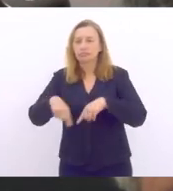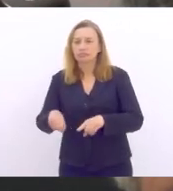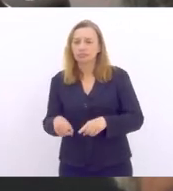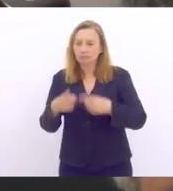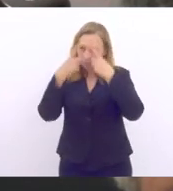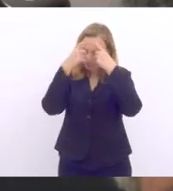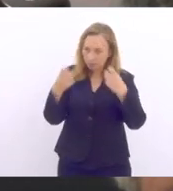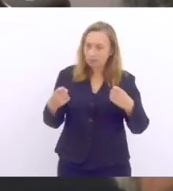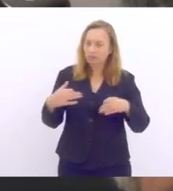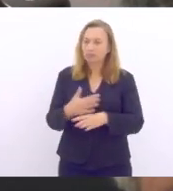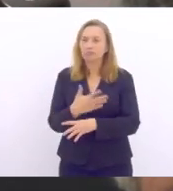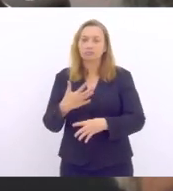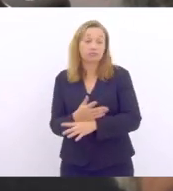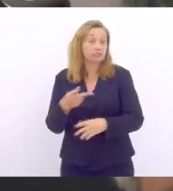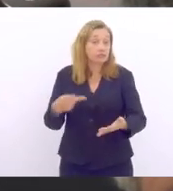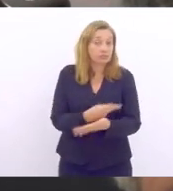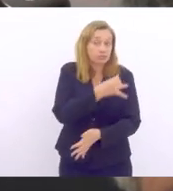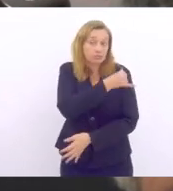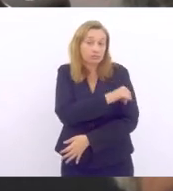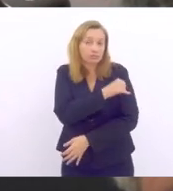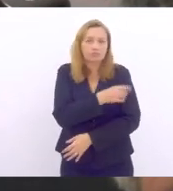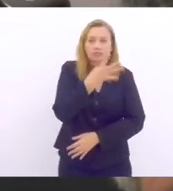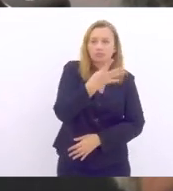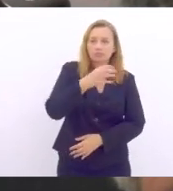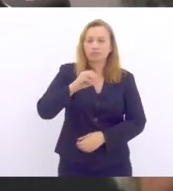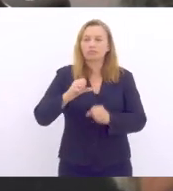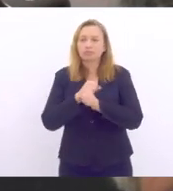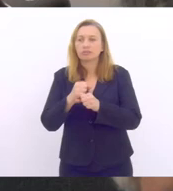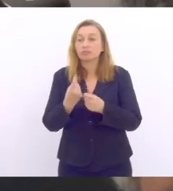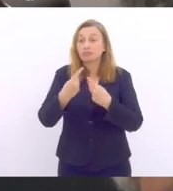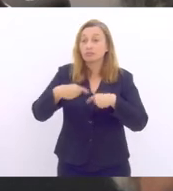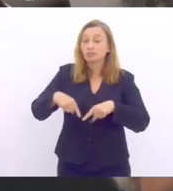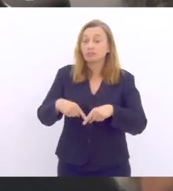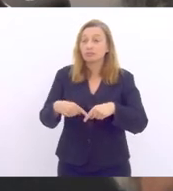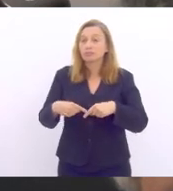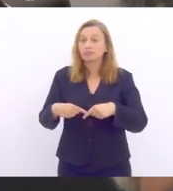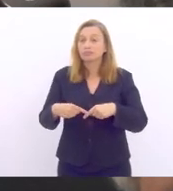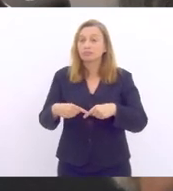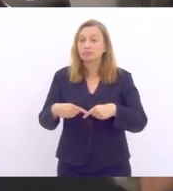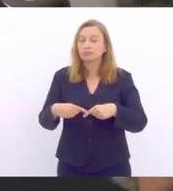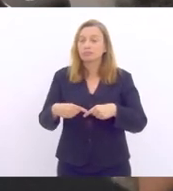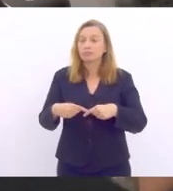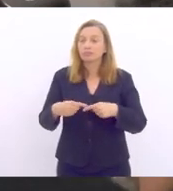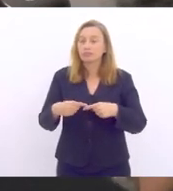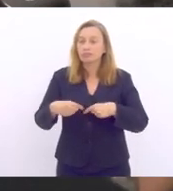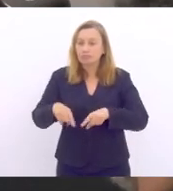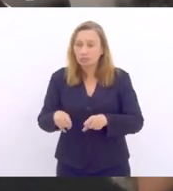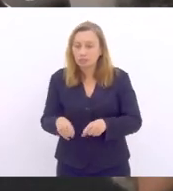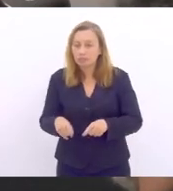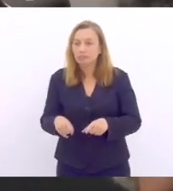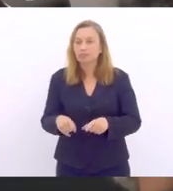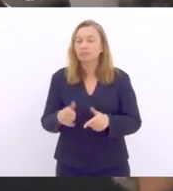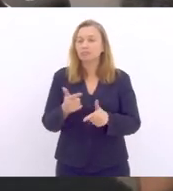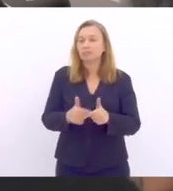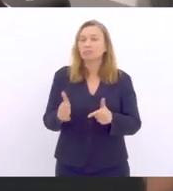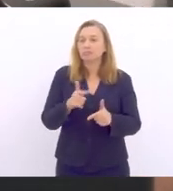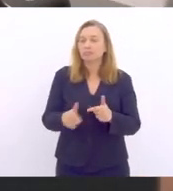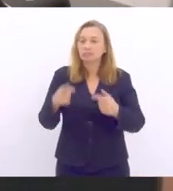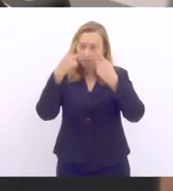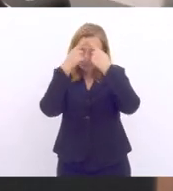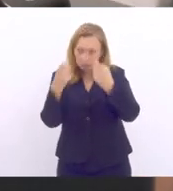por exemplo, acontece no Rio de Janeiro. A gente, há 40 anos, tenta combater da mesma forma esse grave problema que é a violência